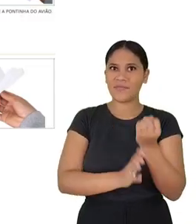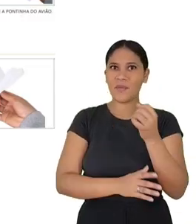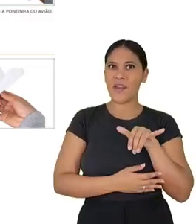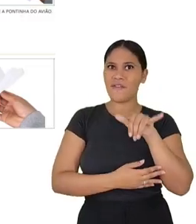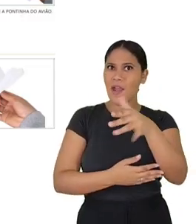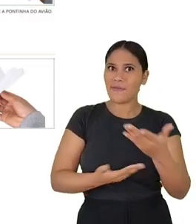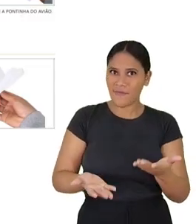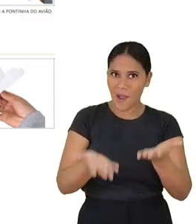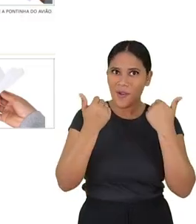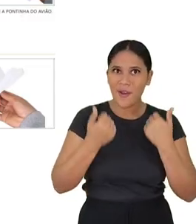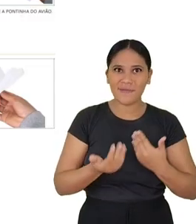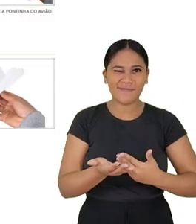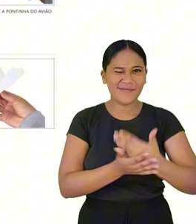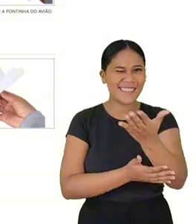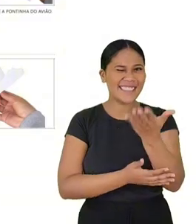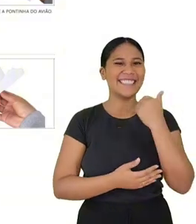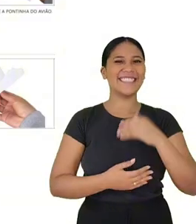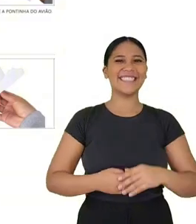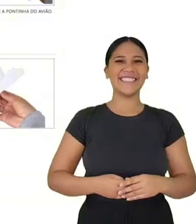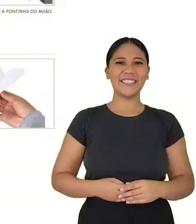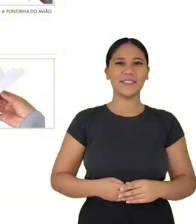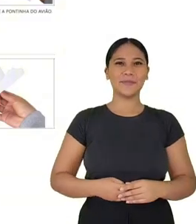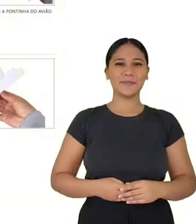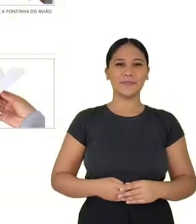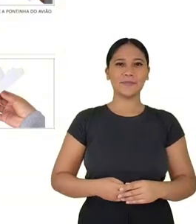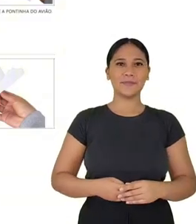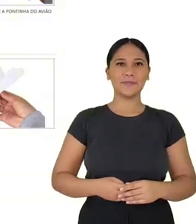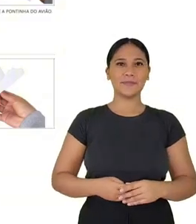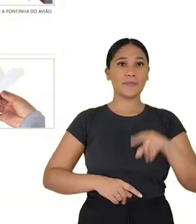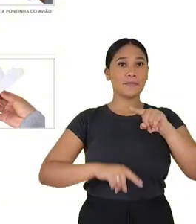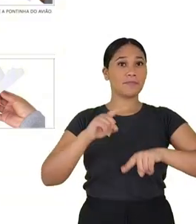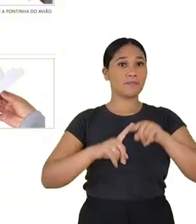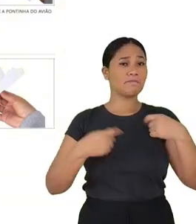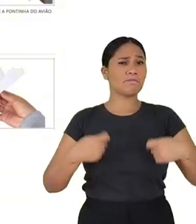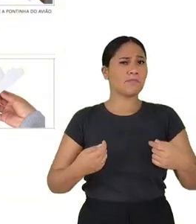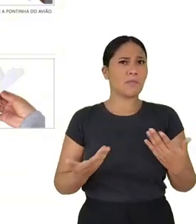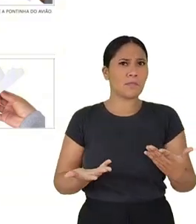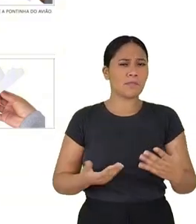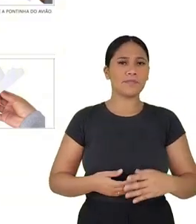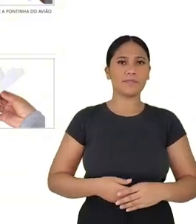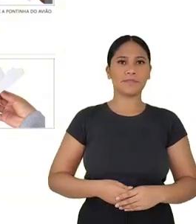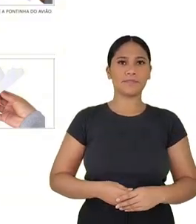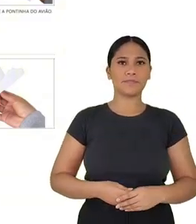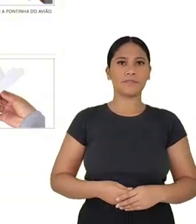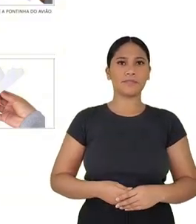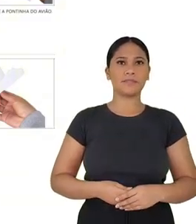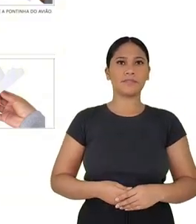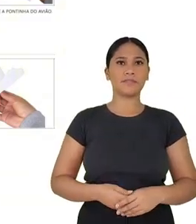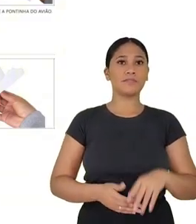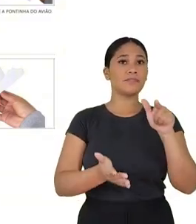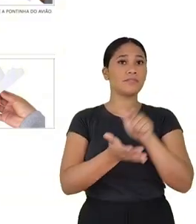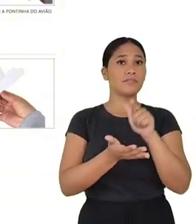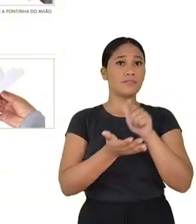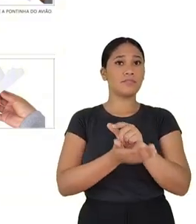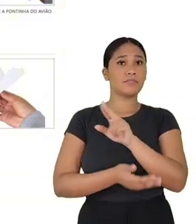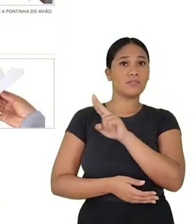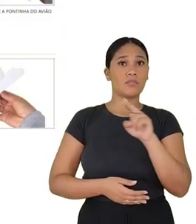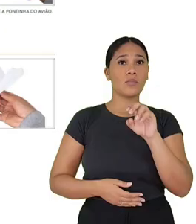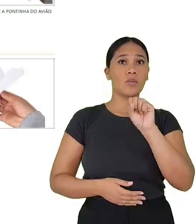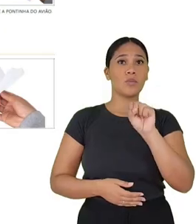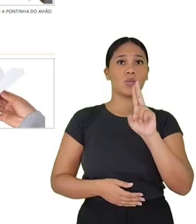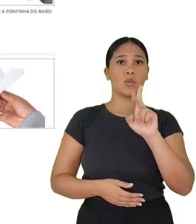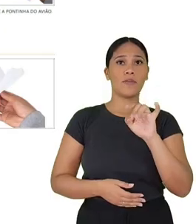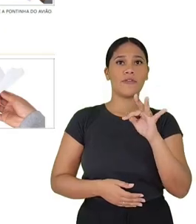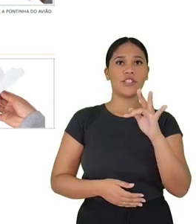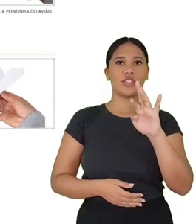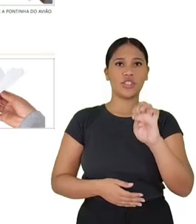esse fenômeno construindo seu próprio avião? Vamos começar. Materiais necessários: uma